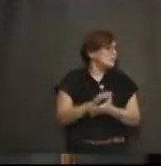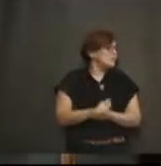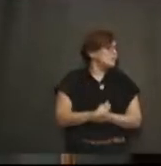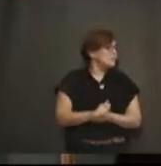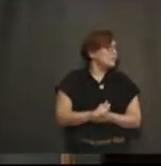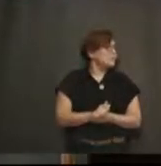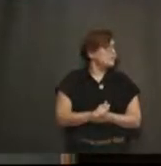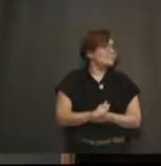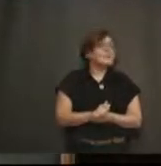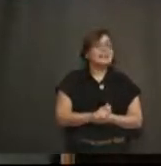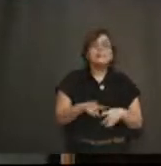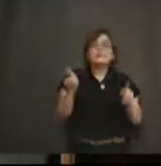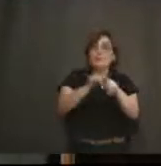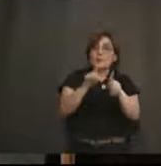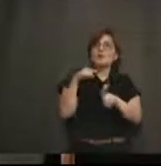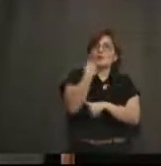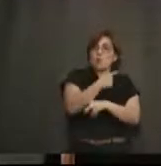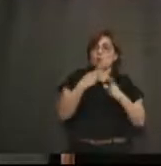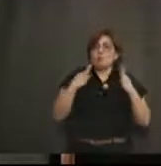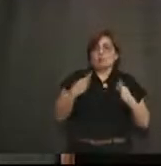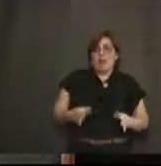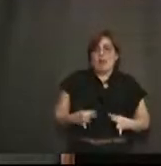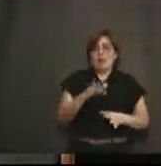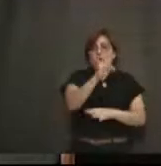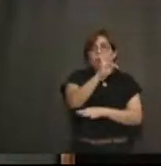E aos nossos técnicos de TI.